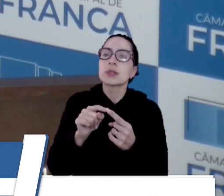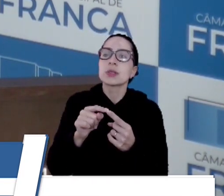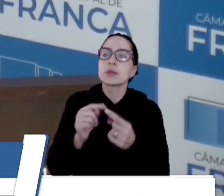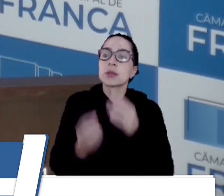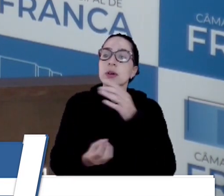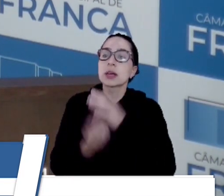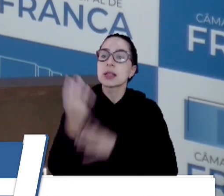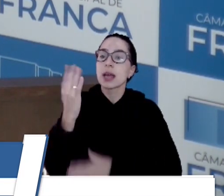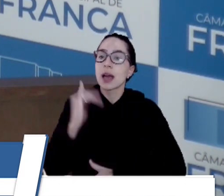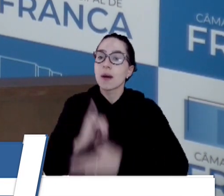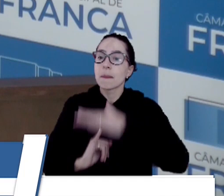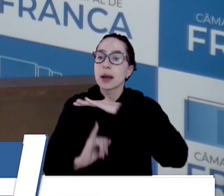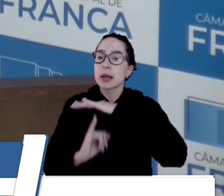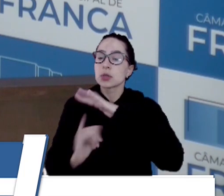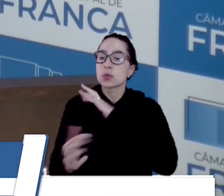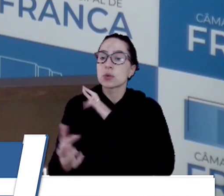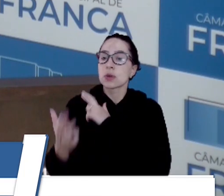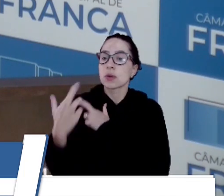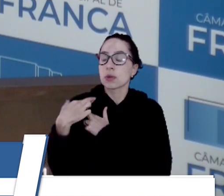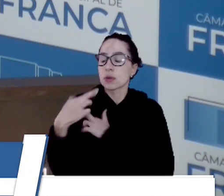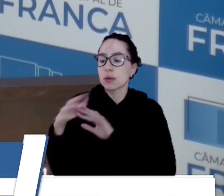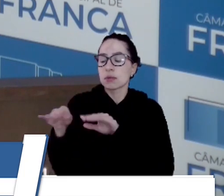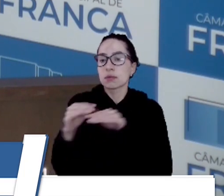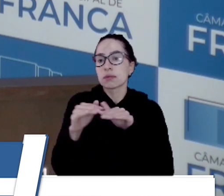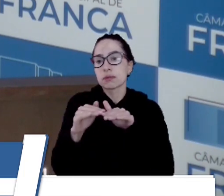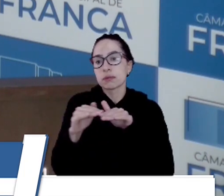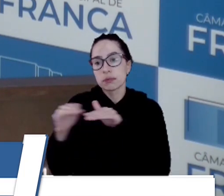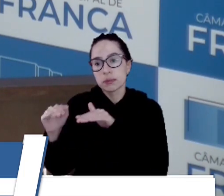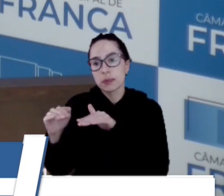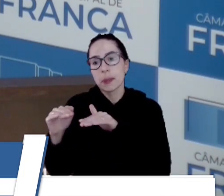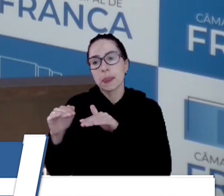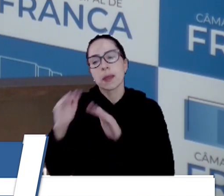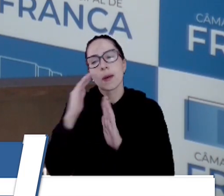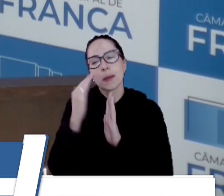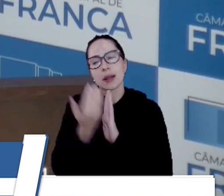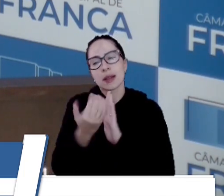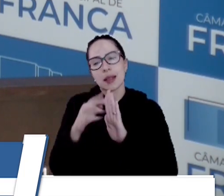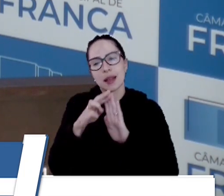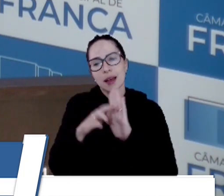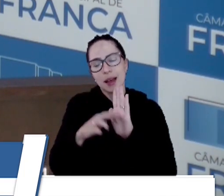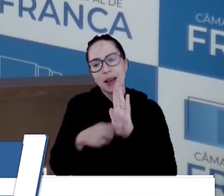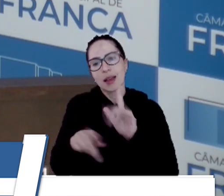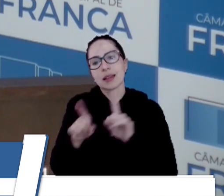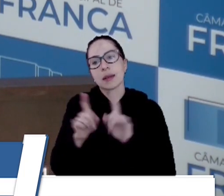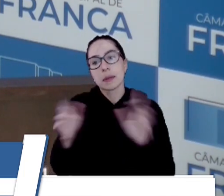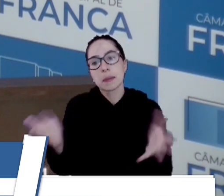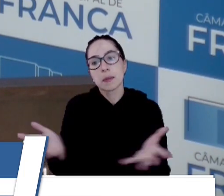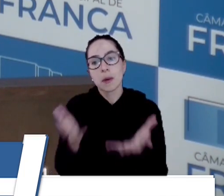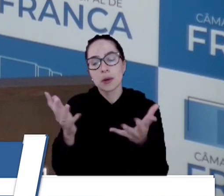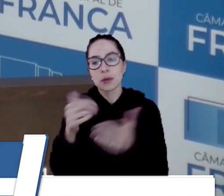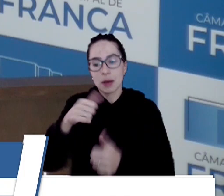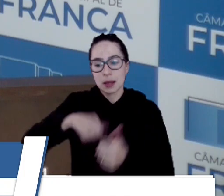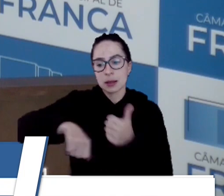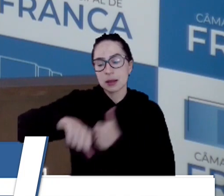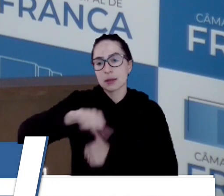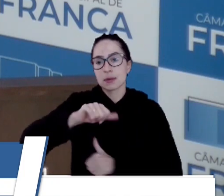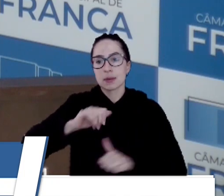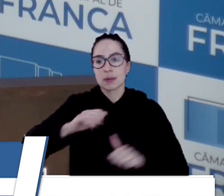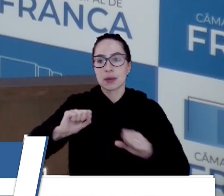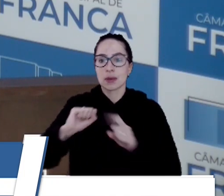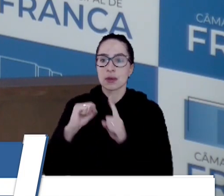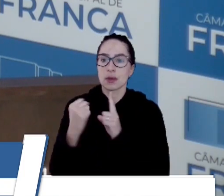instituição responsável pela coerência doutrinária e a motivação na transformação social. O nosso